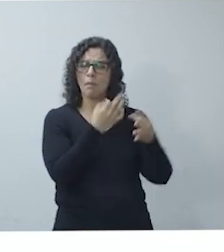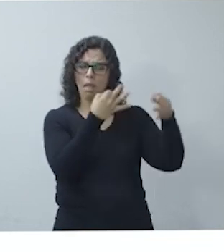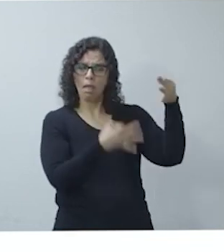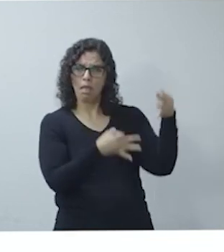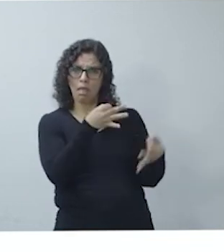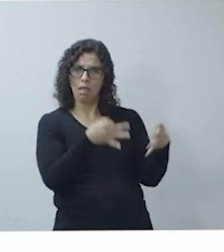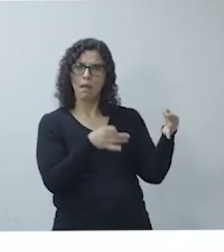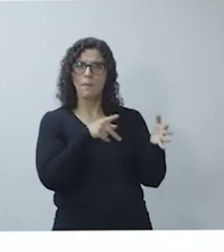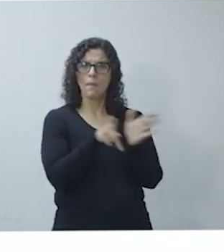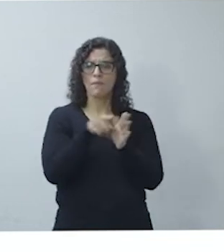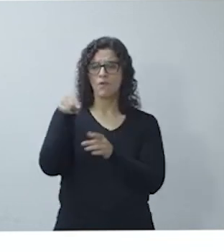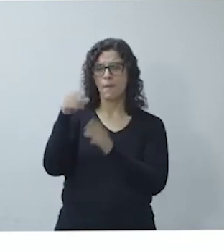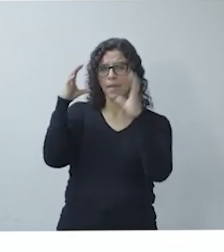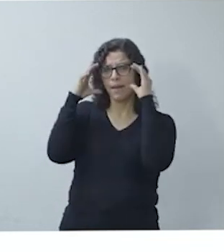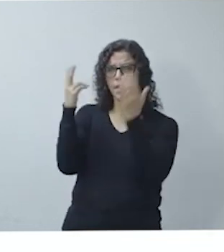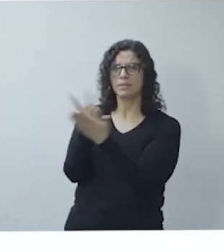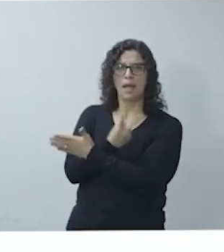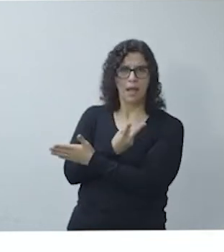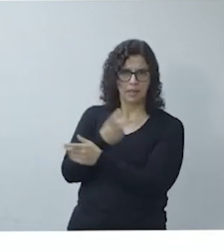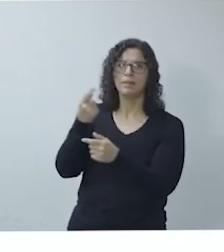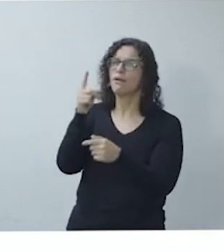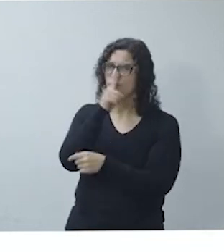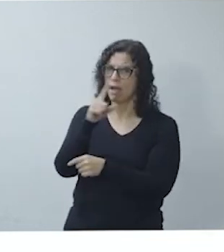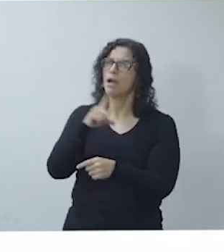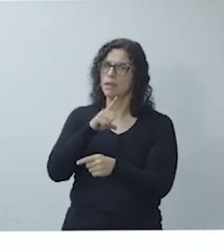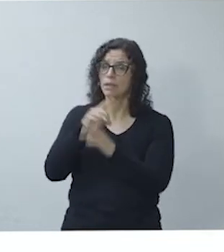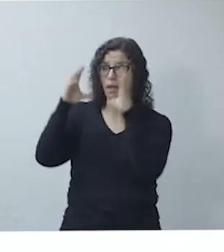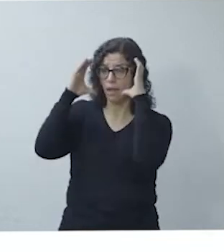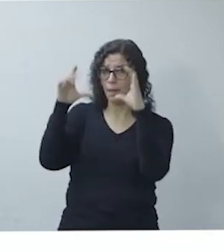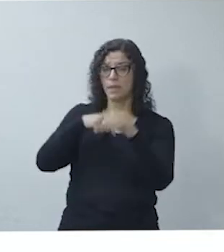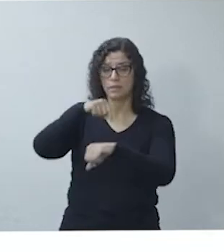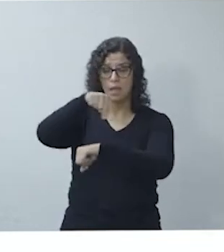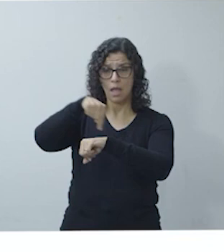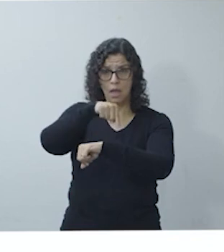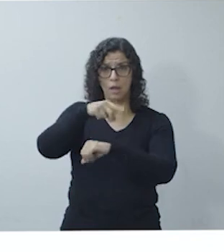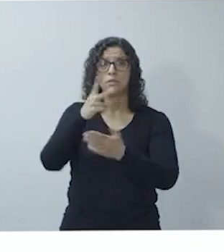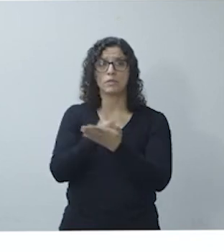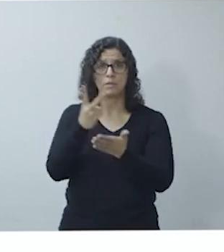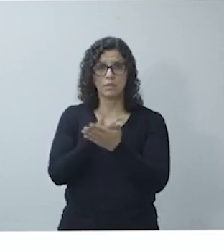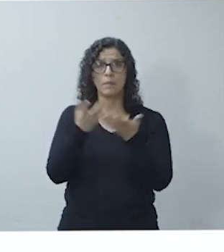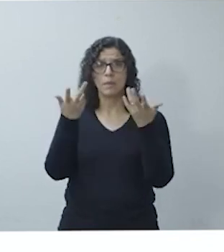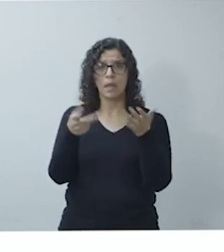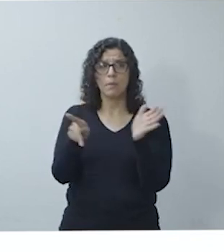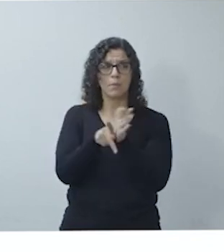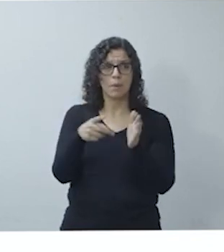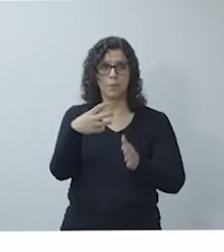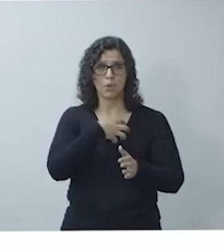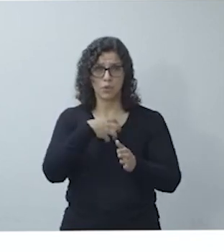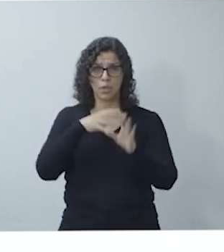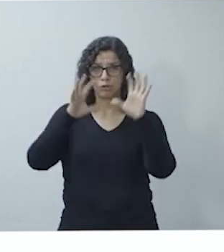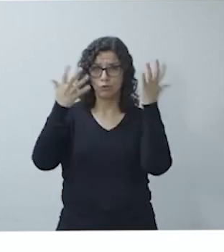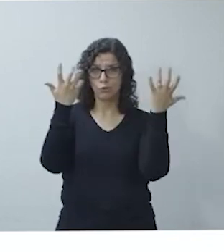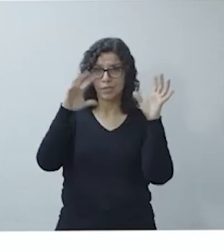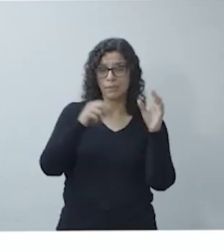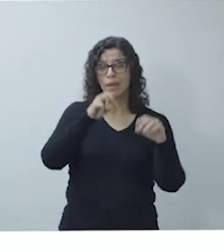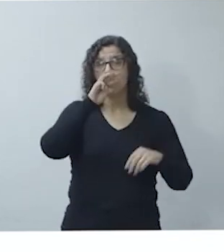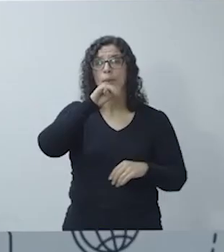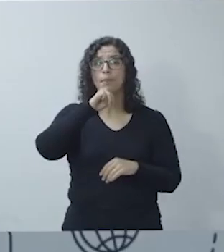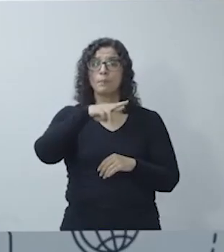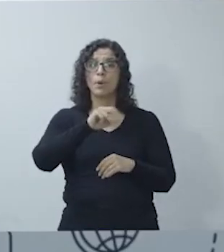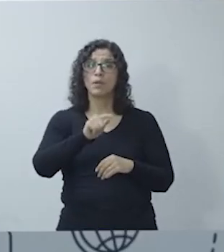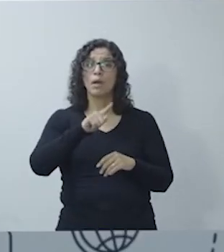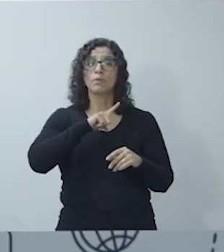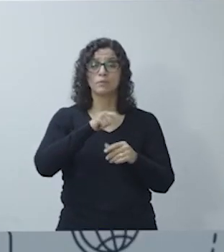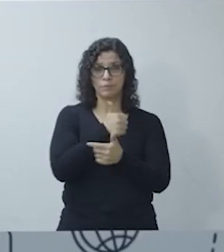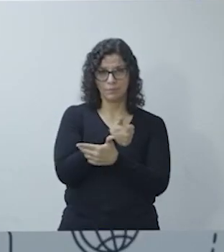julgaram desarranjada e não regulando bem. Cabeças e relógios querem-se conforme o clima e a moral de